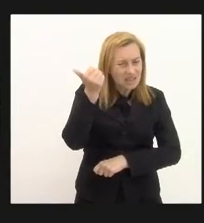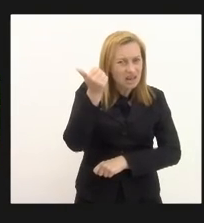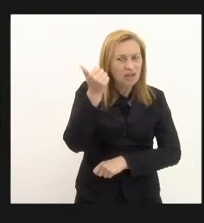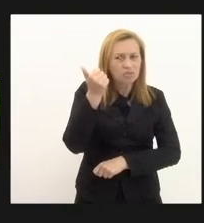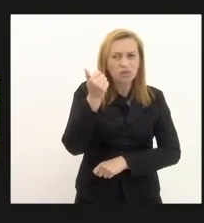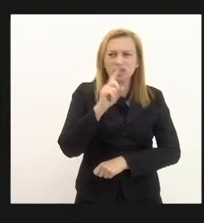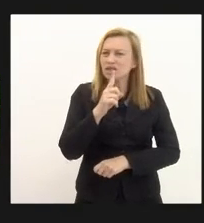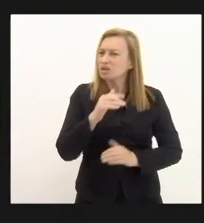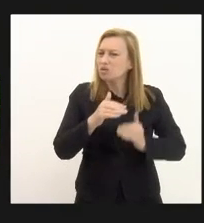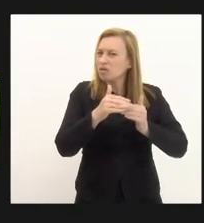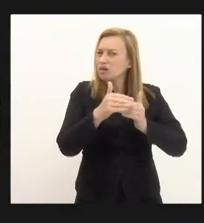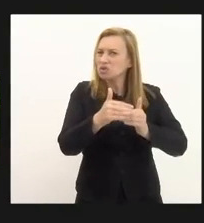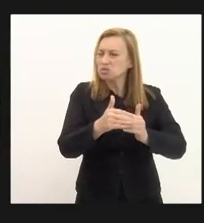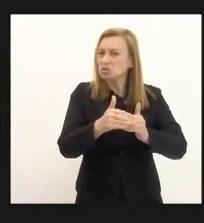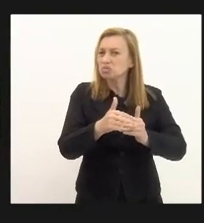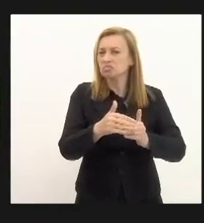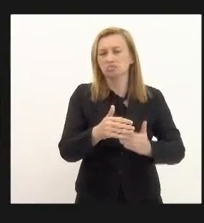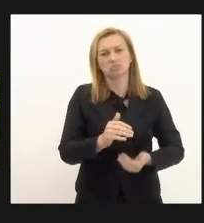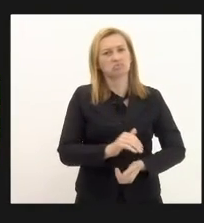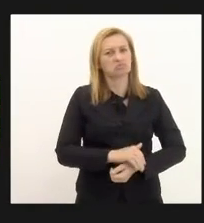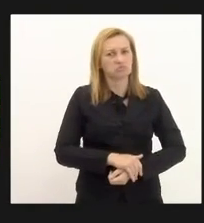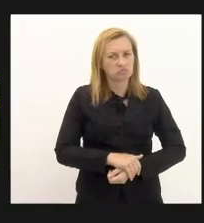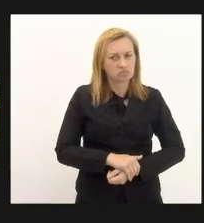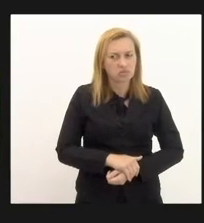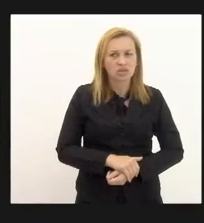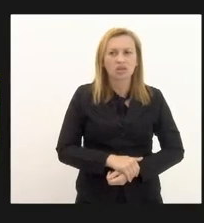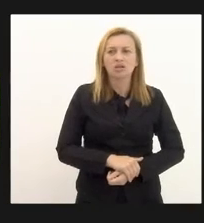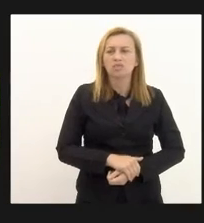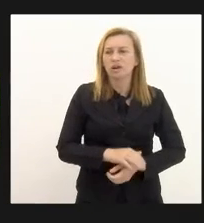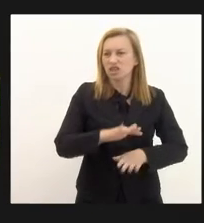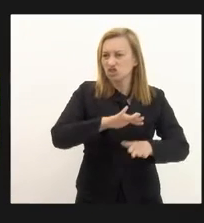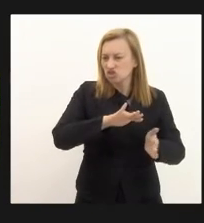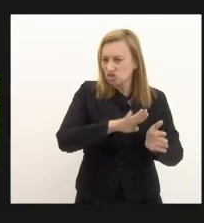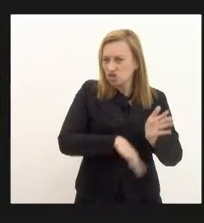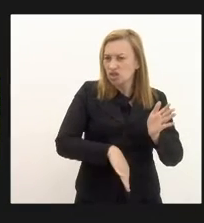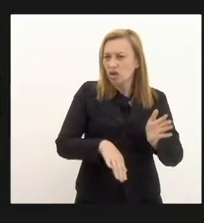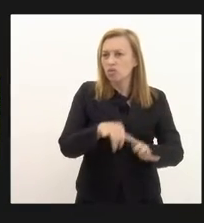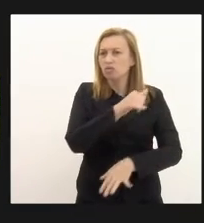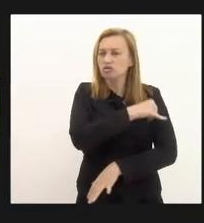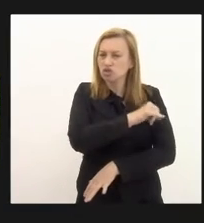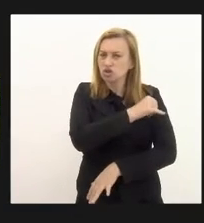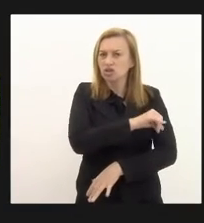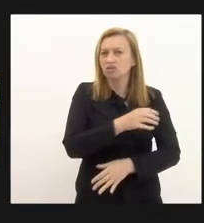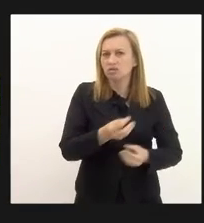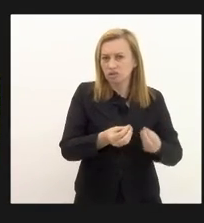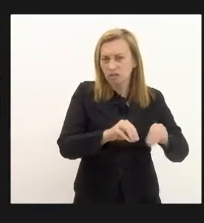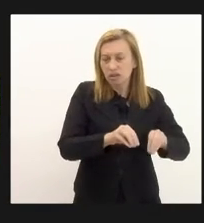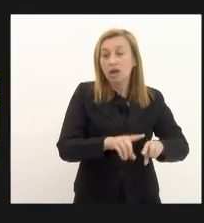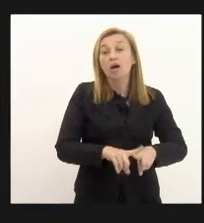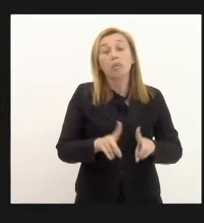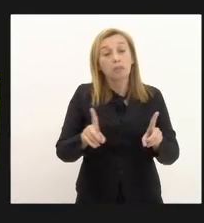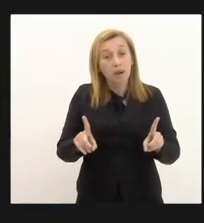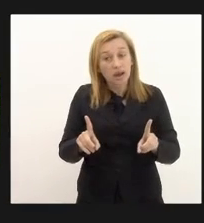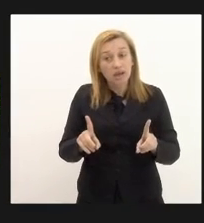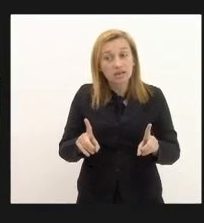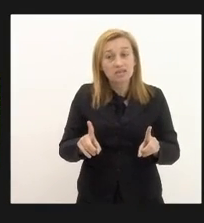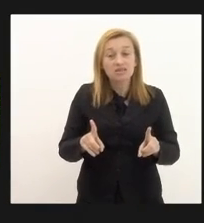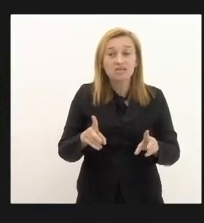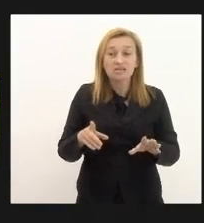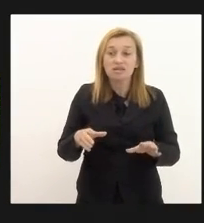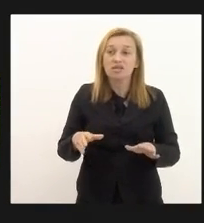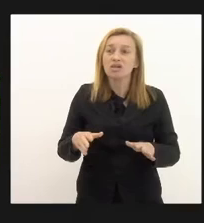não avançou muita coisa para tirar o Rio de Janeiro dessa situação mas atingiu